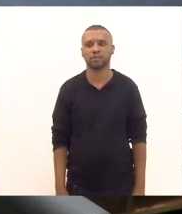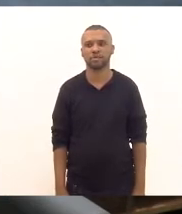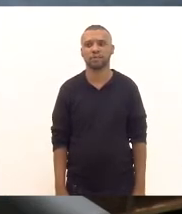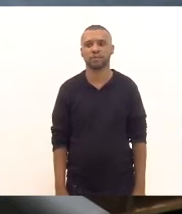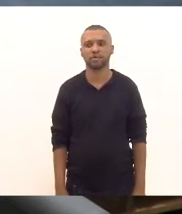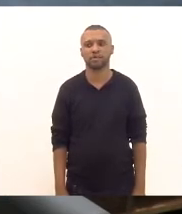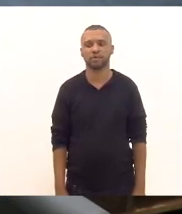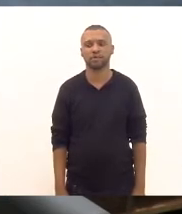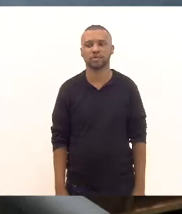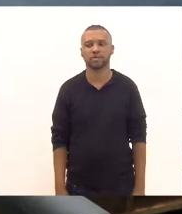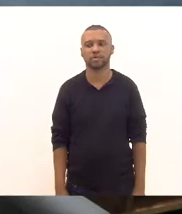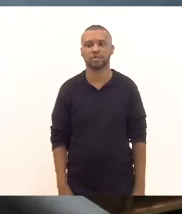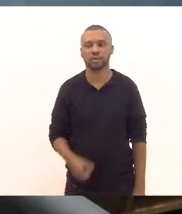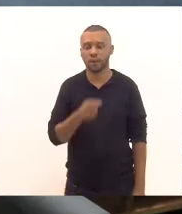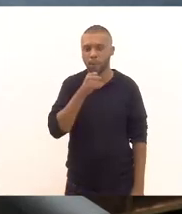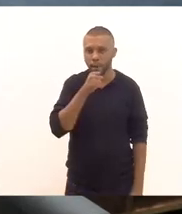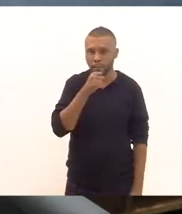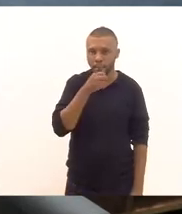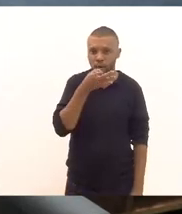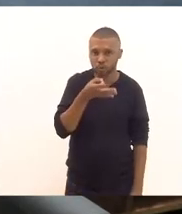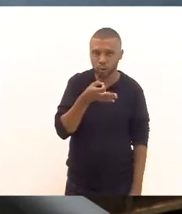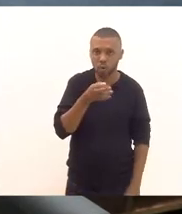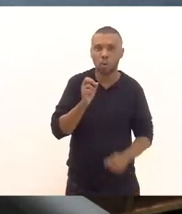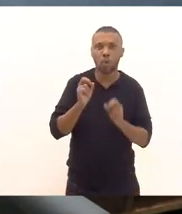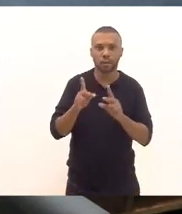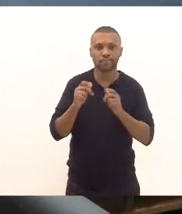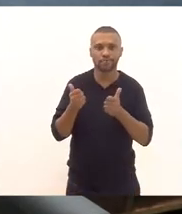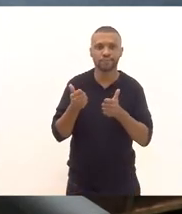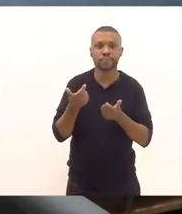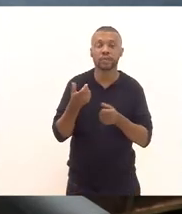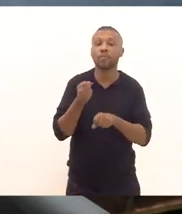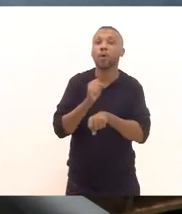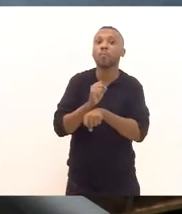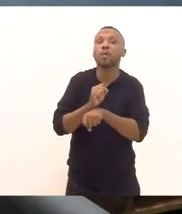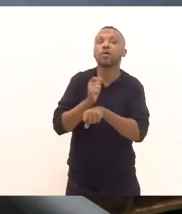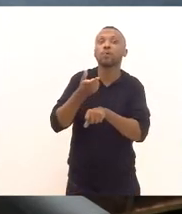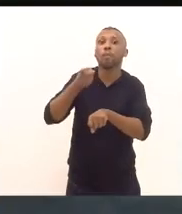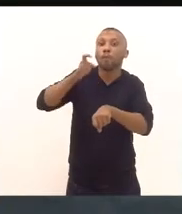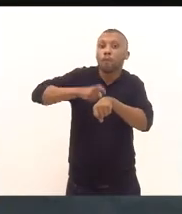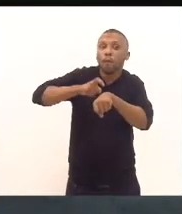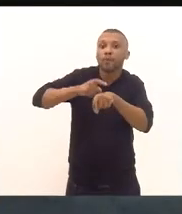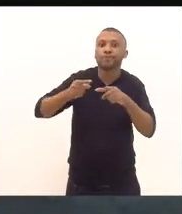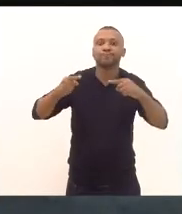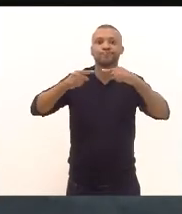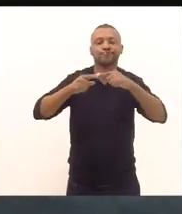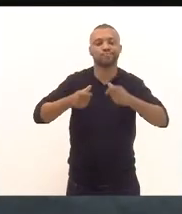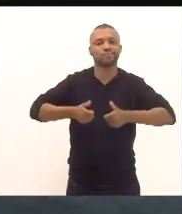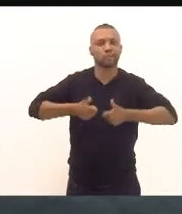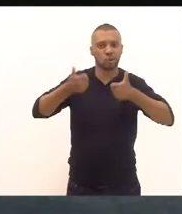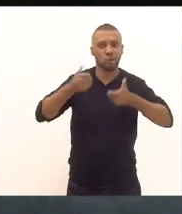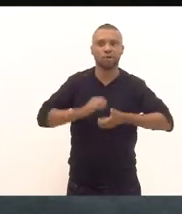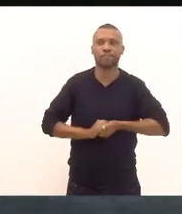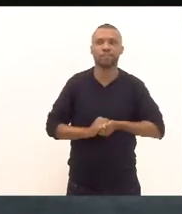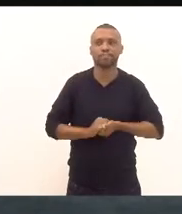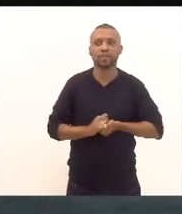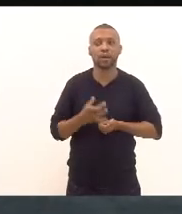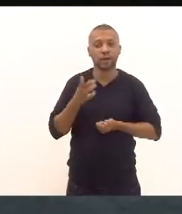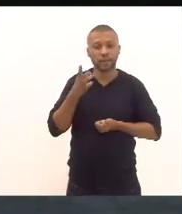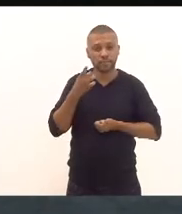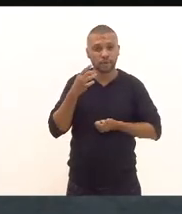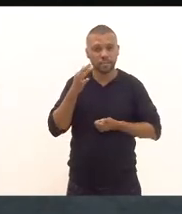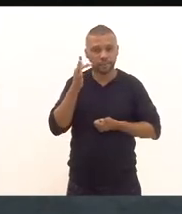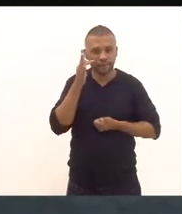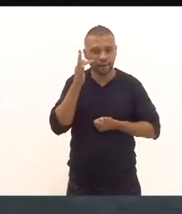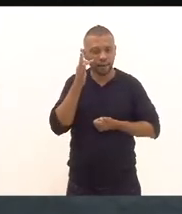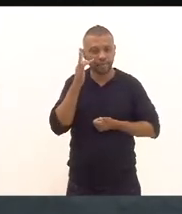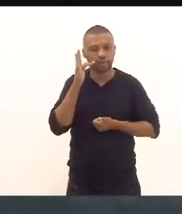oh alô som Agora sim agora sim talvez porque estava esperando o melhor momento o Deputado Luiz Paulo aí as Deputado Flávio serafini hoje de